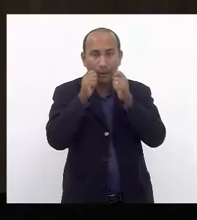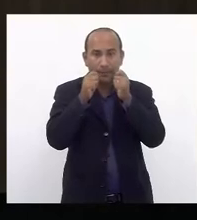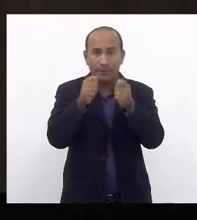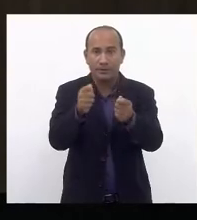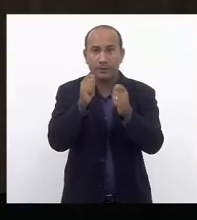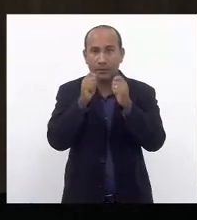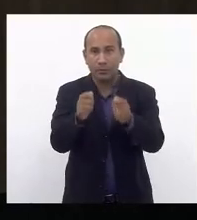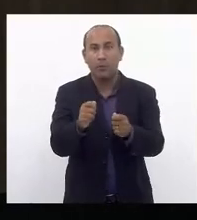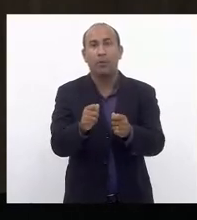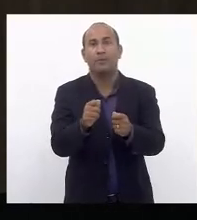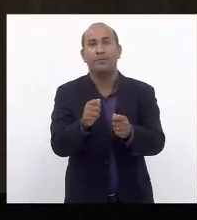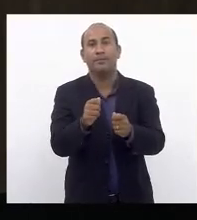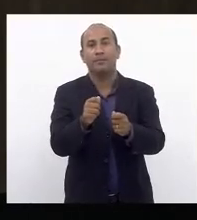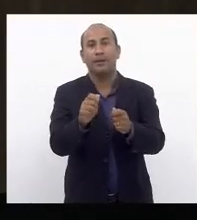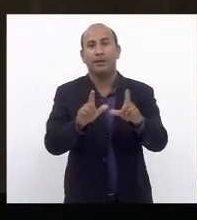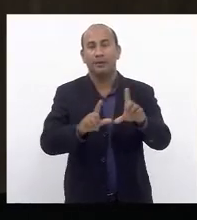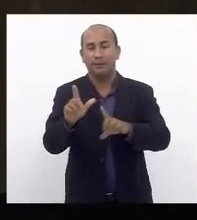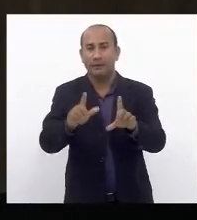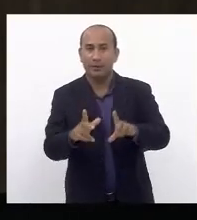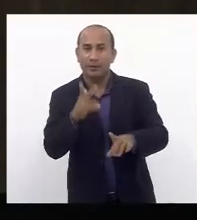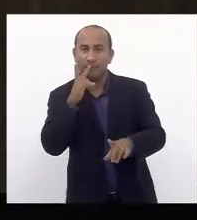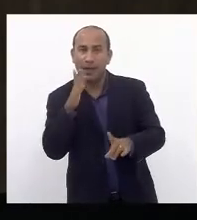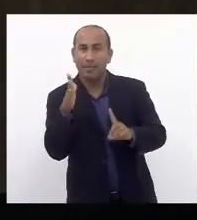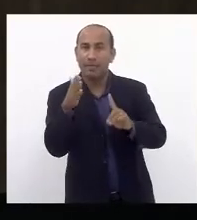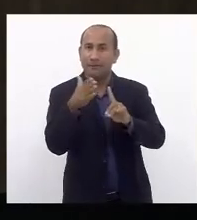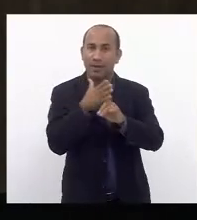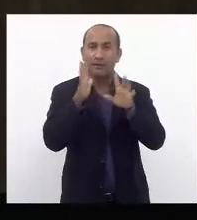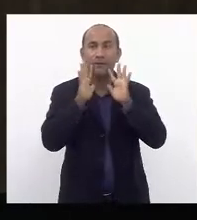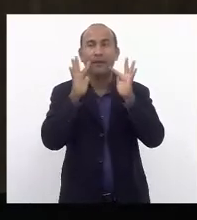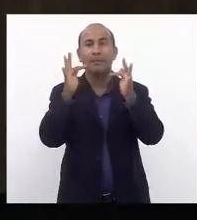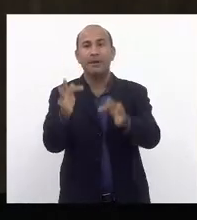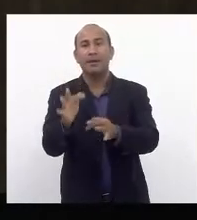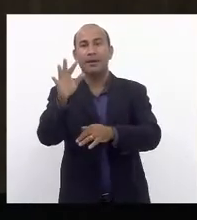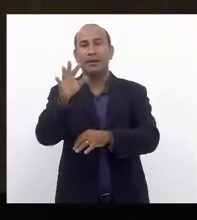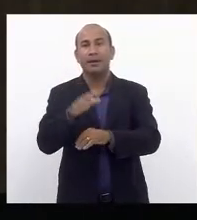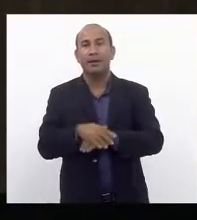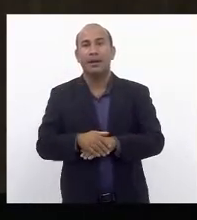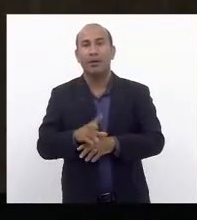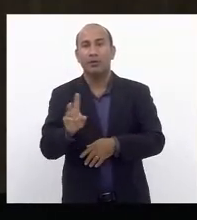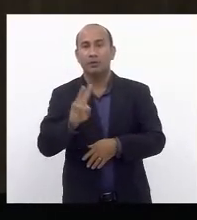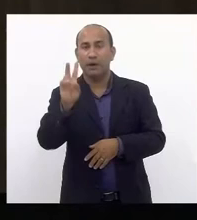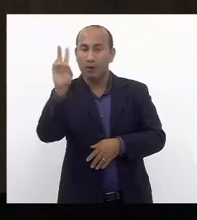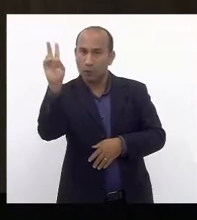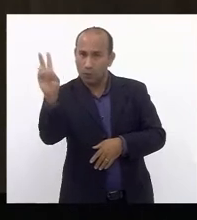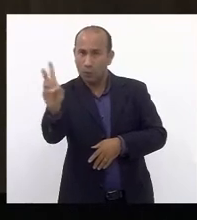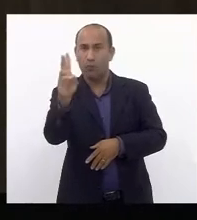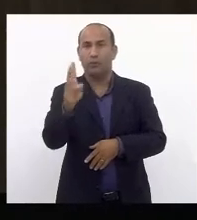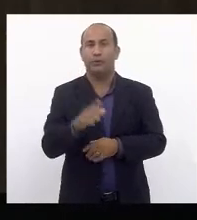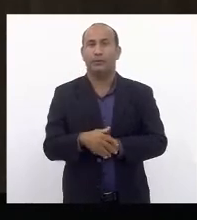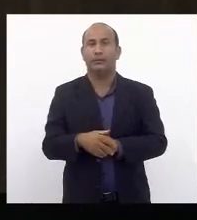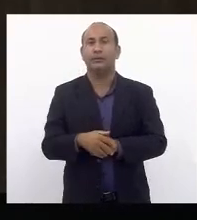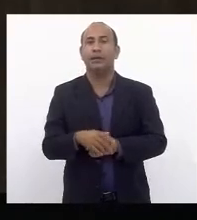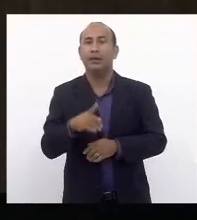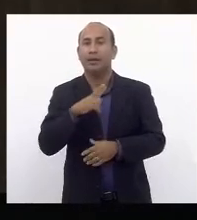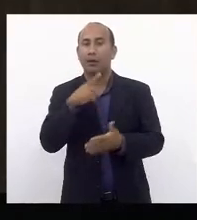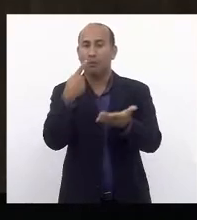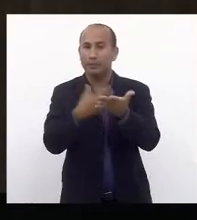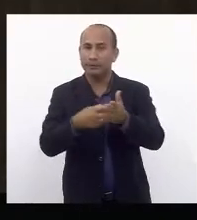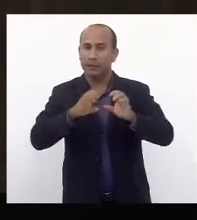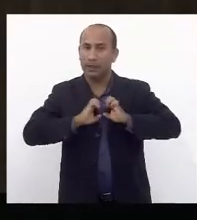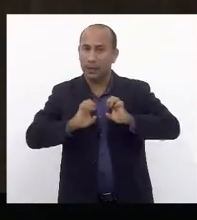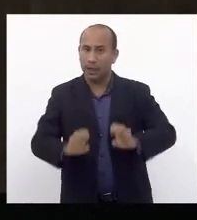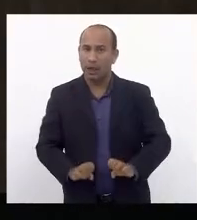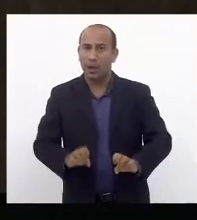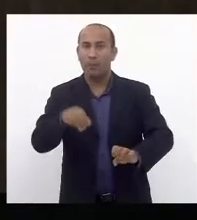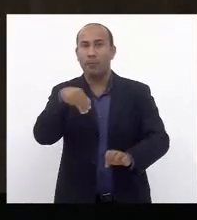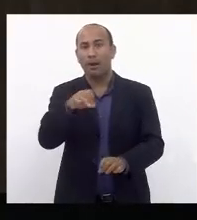Júnior, que defende a família, que defende os valores conservadores, que é comprometido com a ética, com a moral,